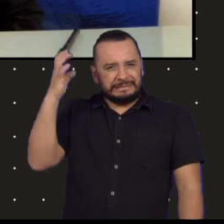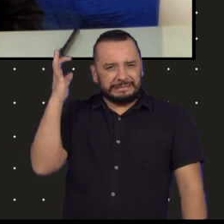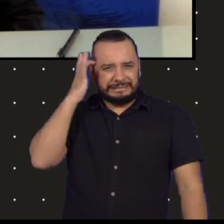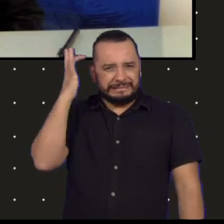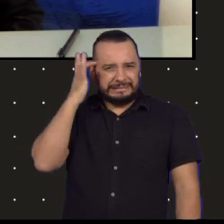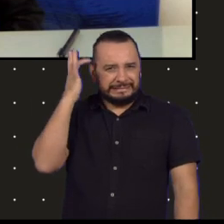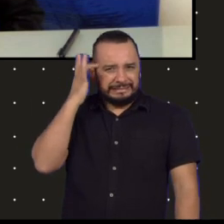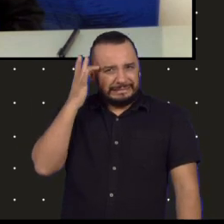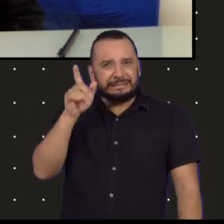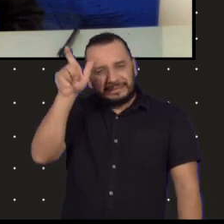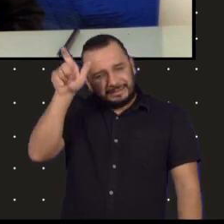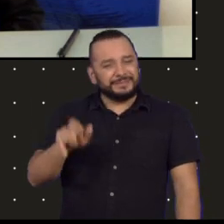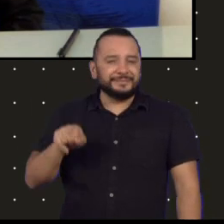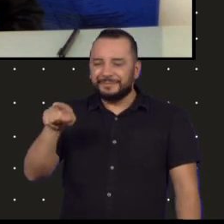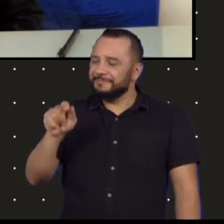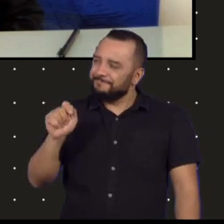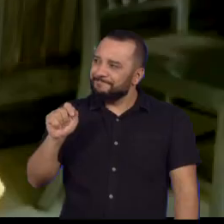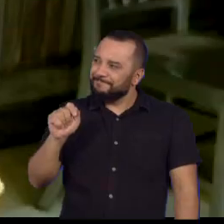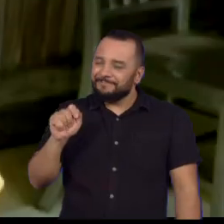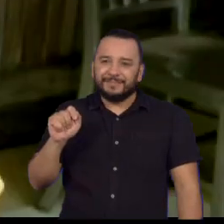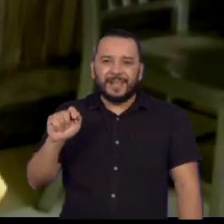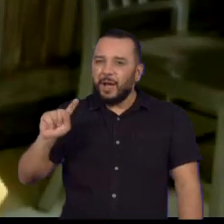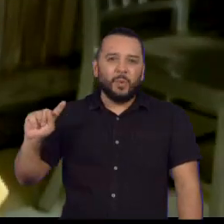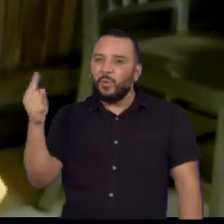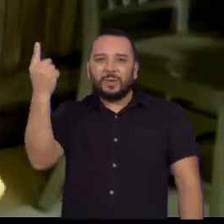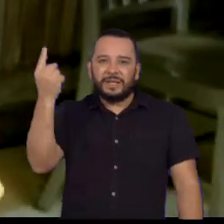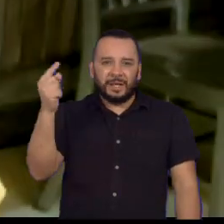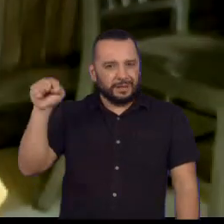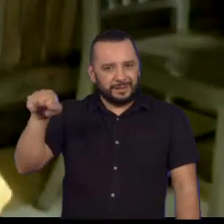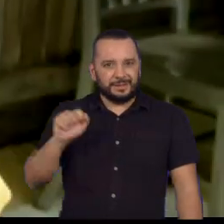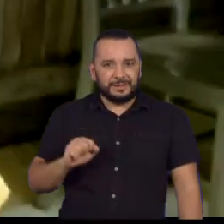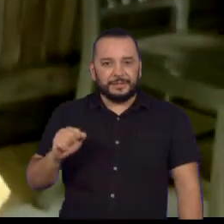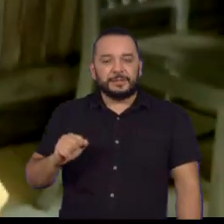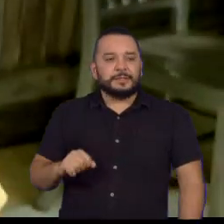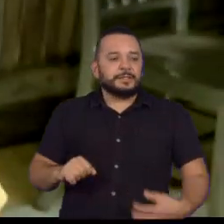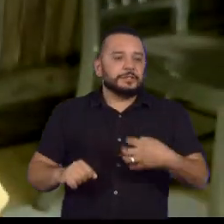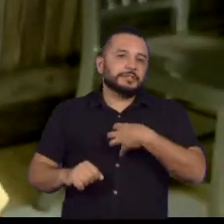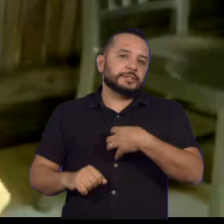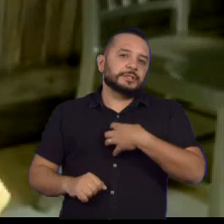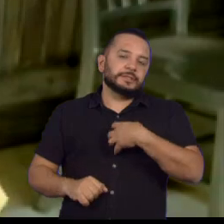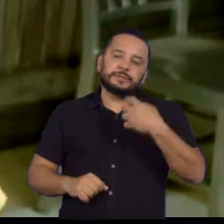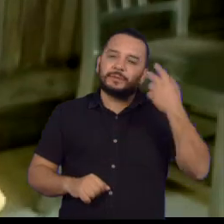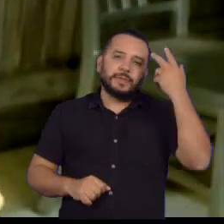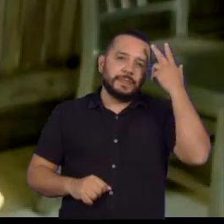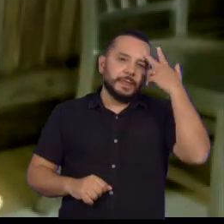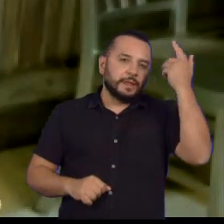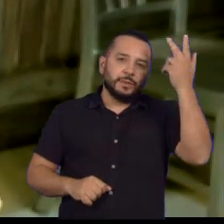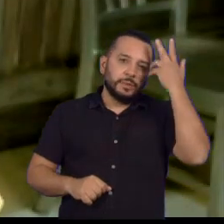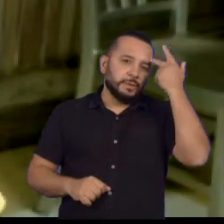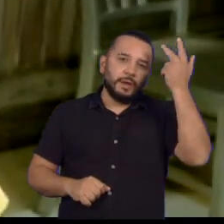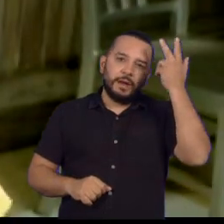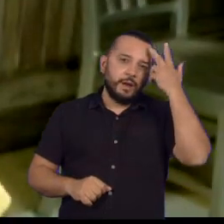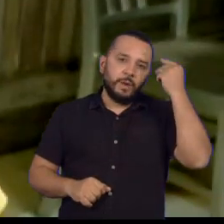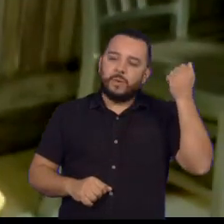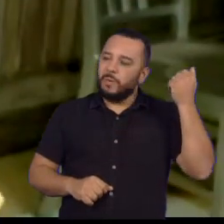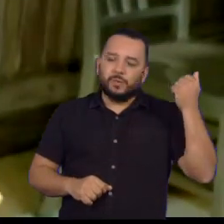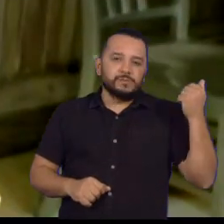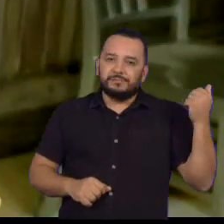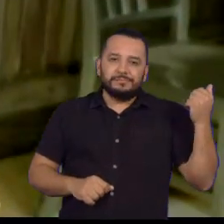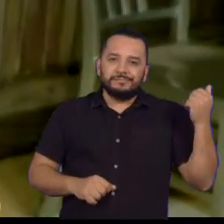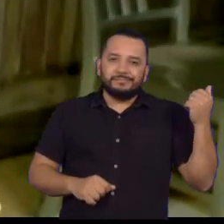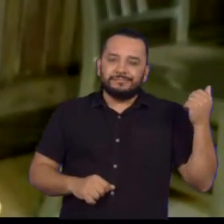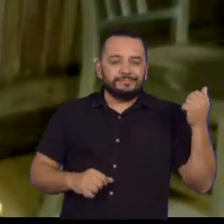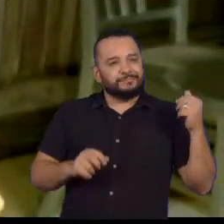que é muito único. Ela tem uma naturalidade espantosa, sem